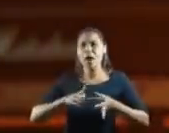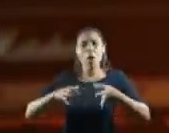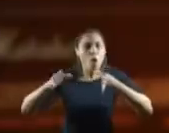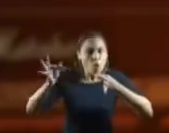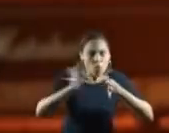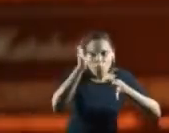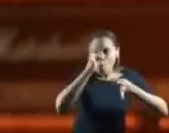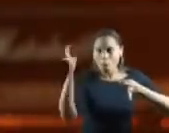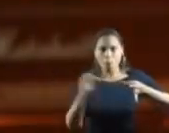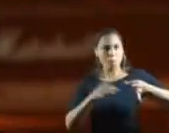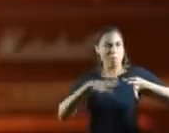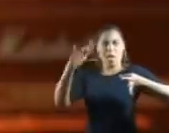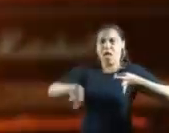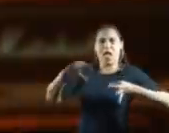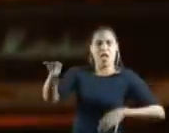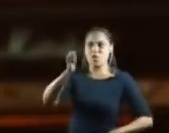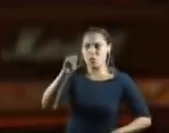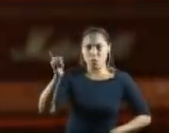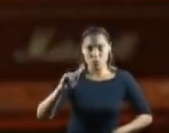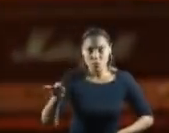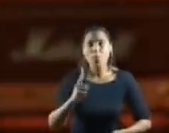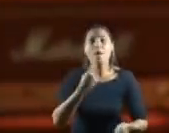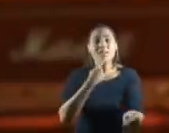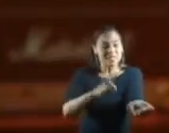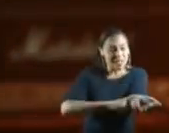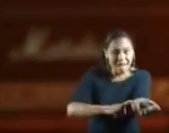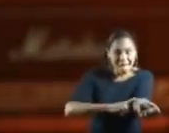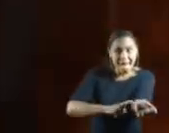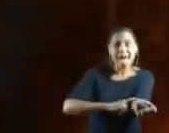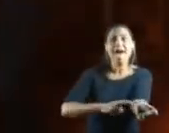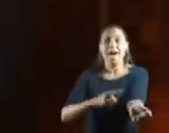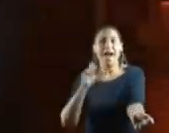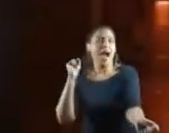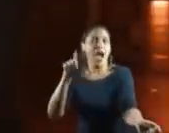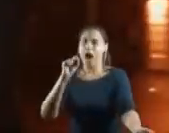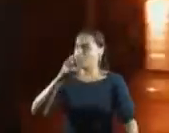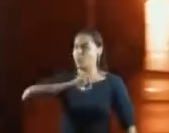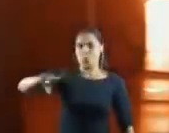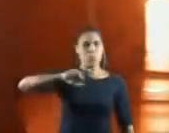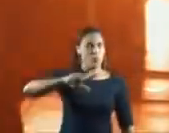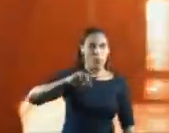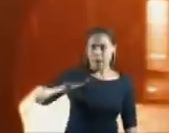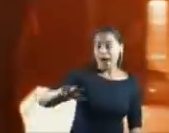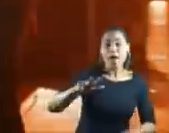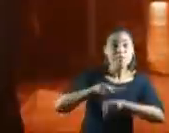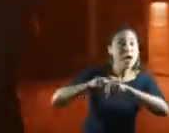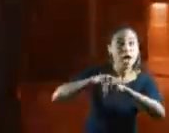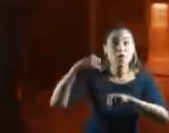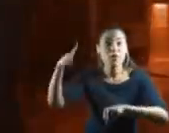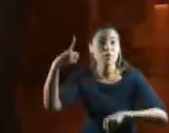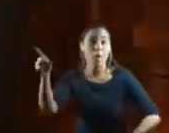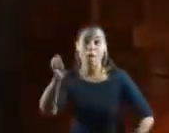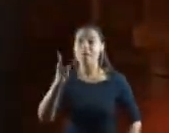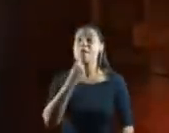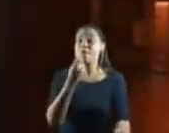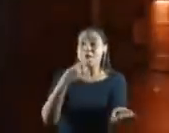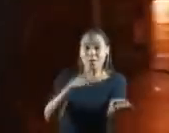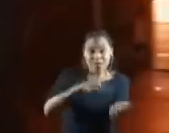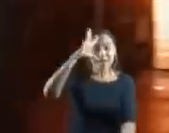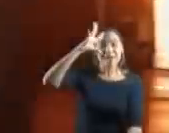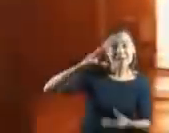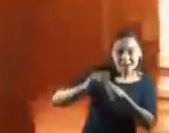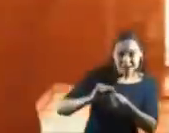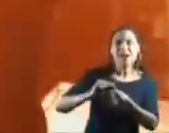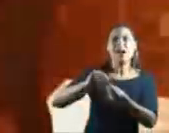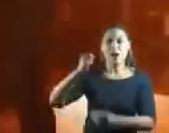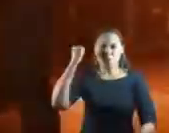seu sangue não é azul, nem o verde do dólar. Paz vermelho da fúria